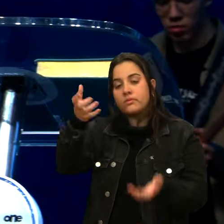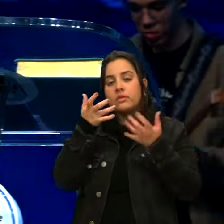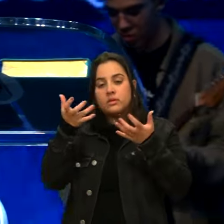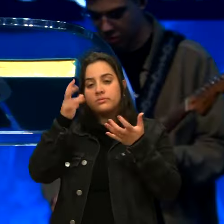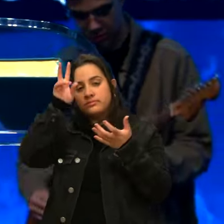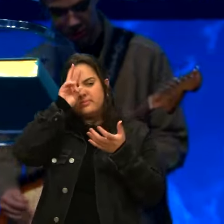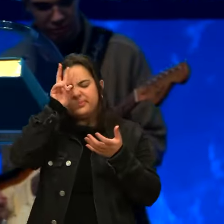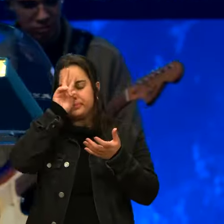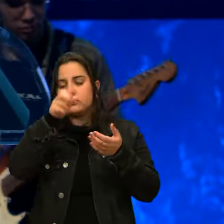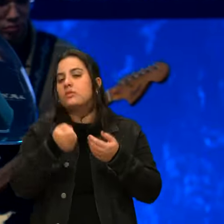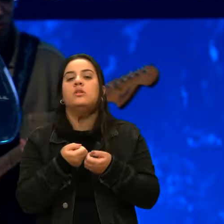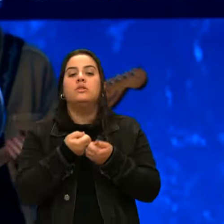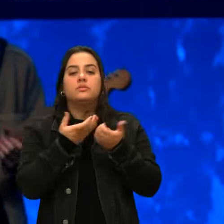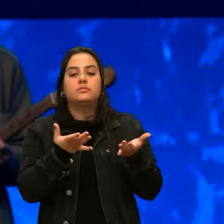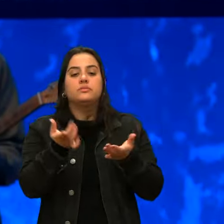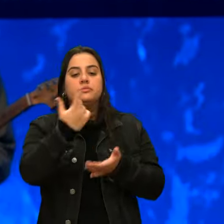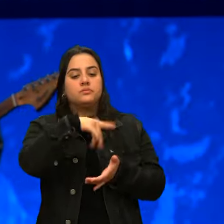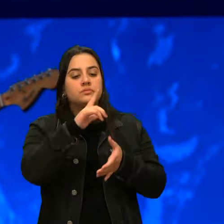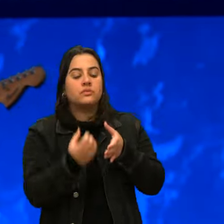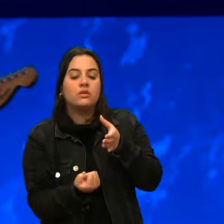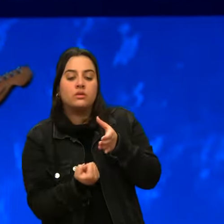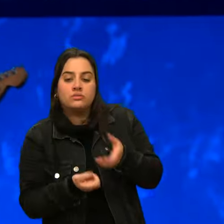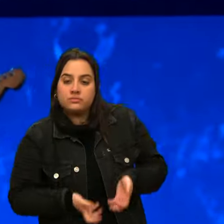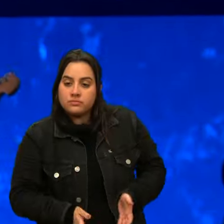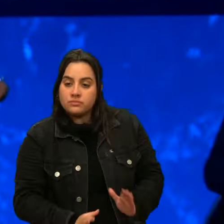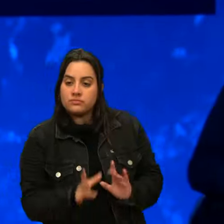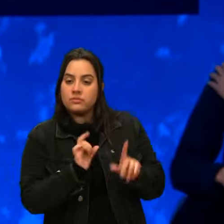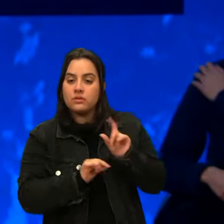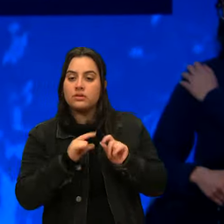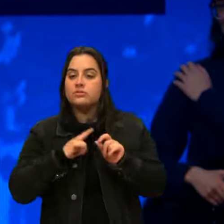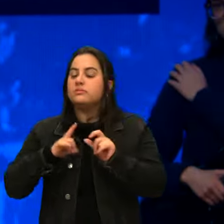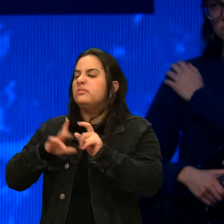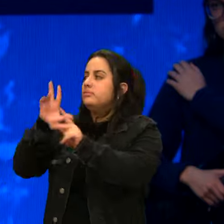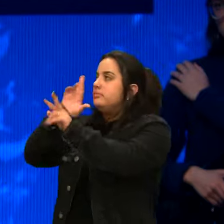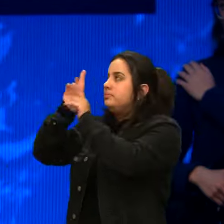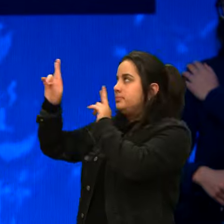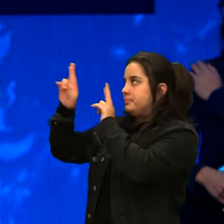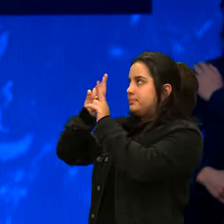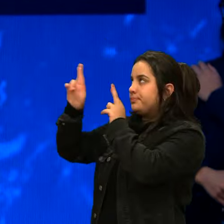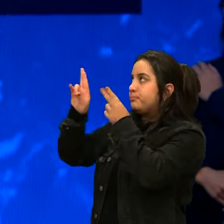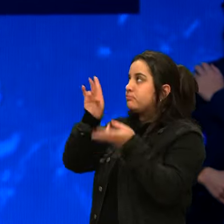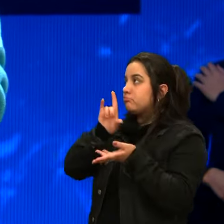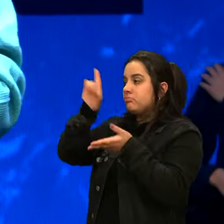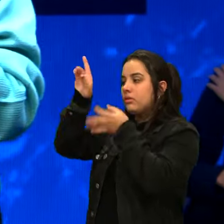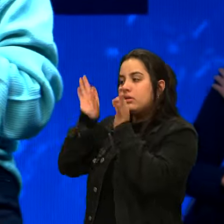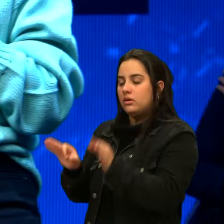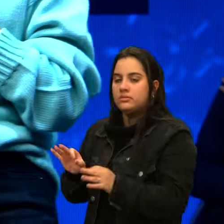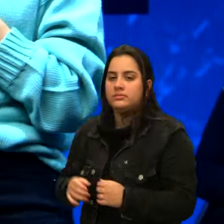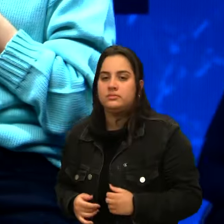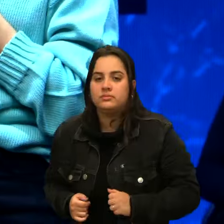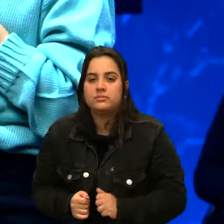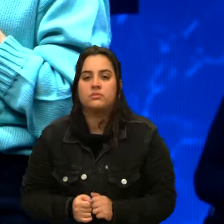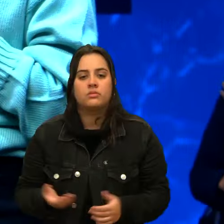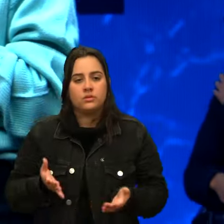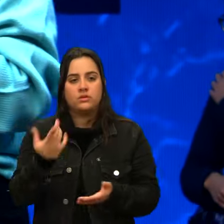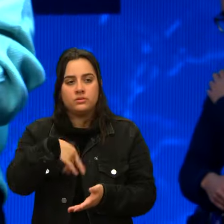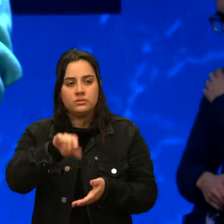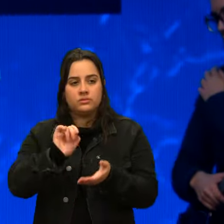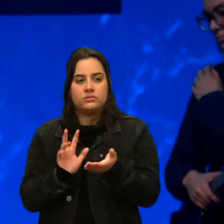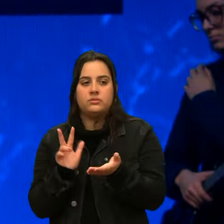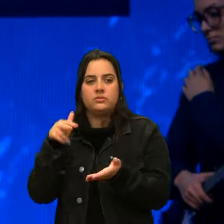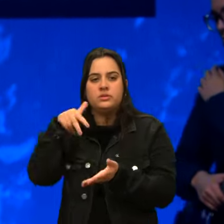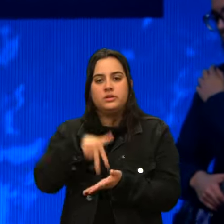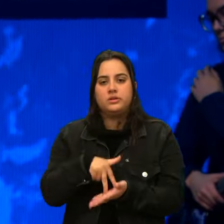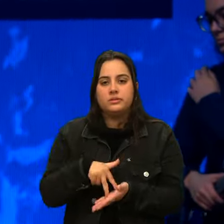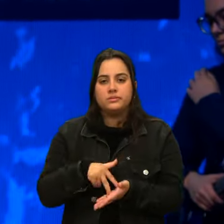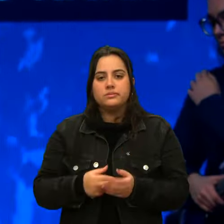foi criado para ter um relacionamento de integridade com Ele. Fica de pé no seu lugar agora,